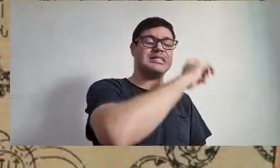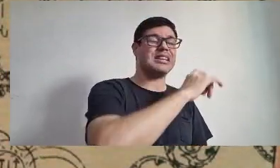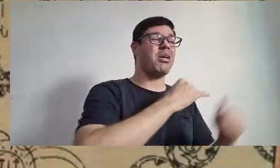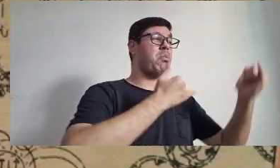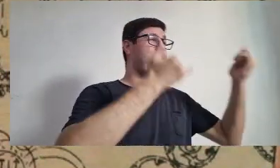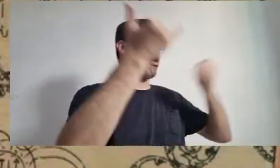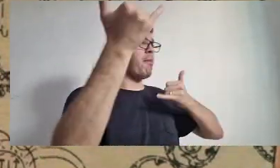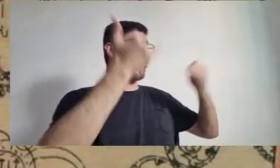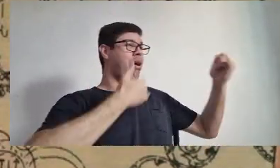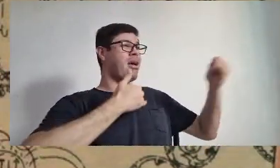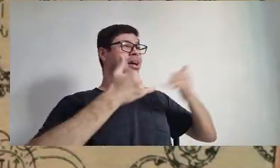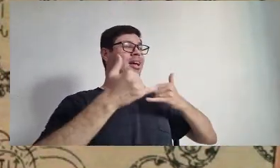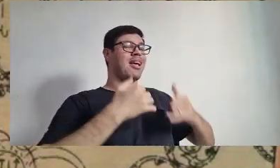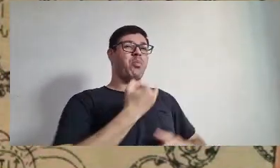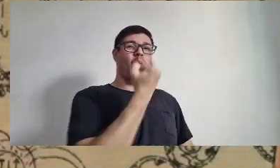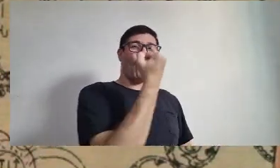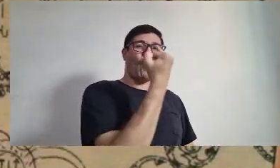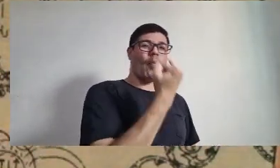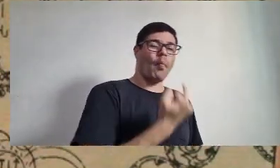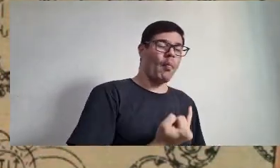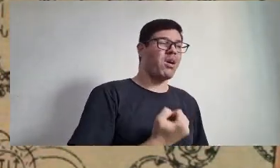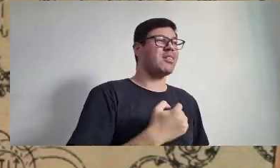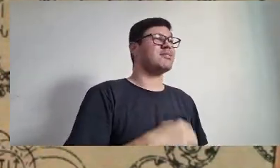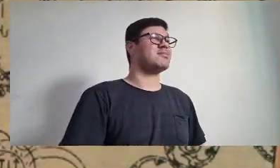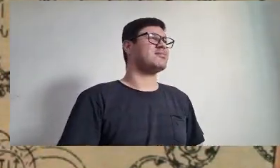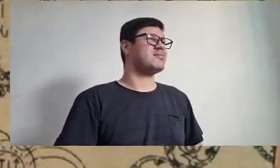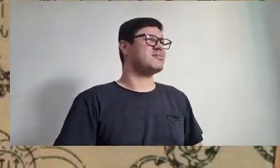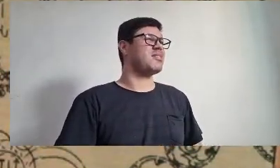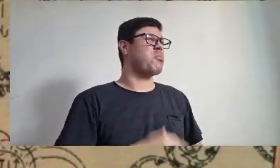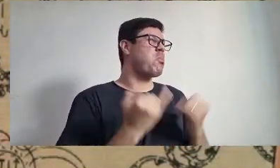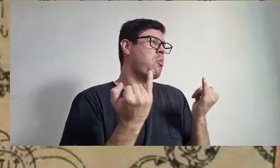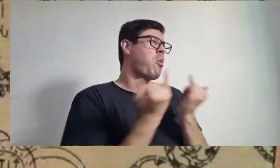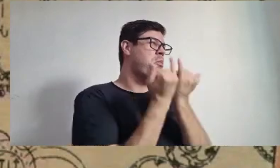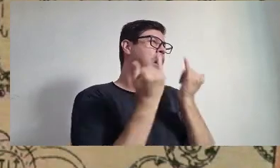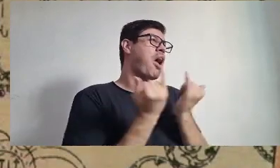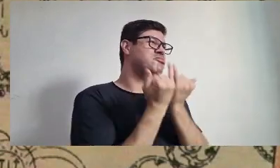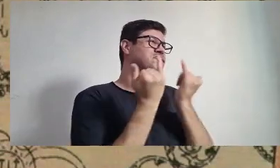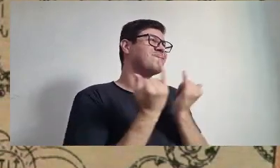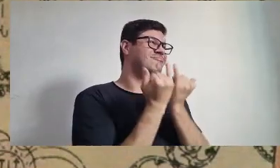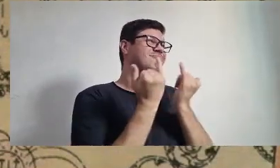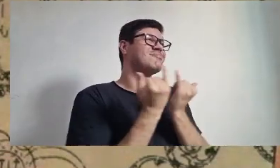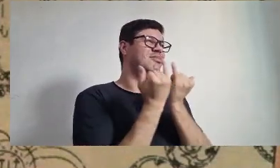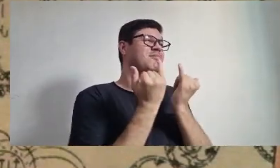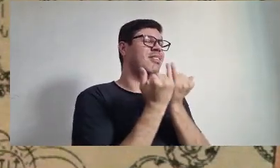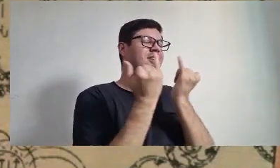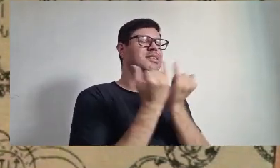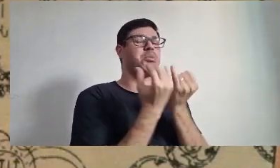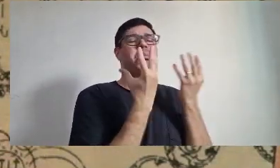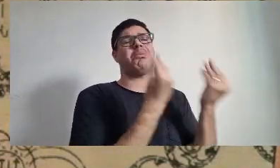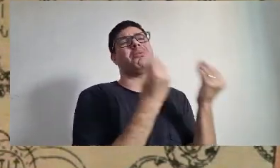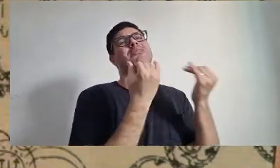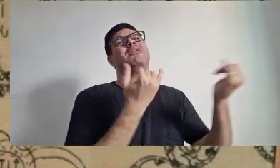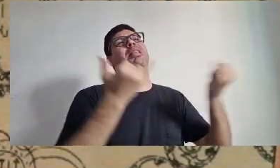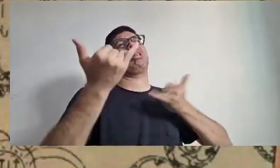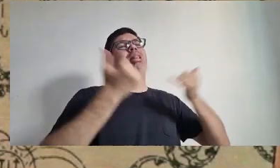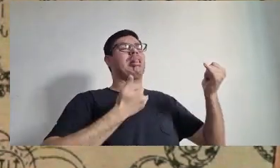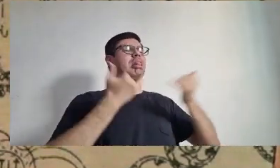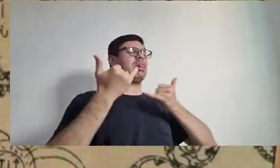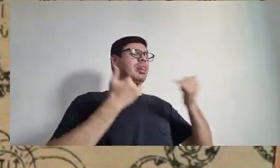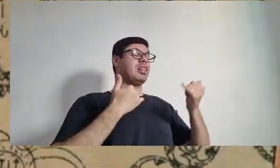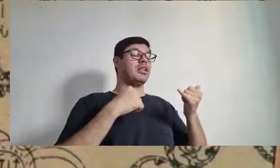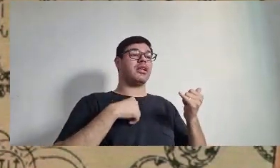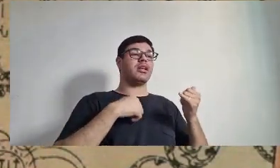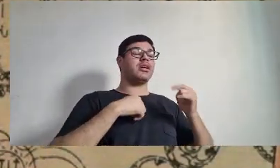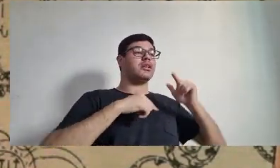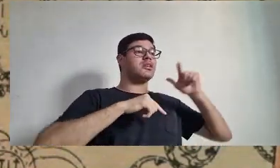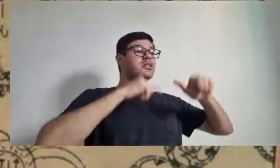homens enfraqueciam, aquela coisa toda. Conversa boba, conversa tola. E eu falei, eu tenho que aprender uma profissão, porque eu